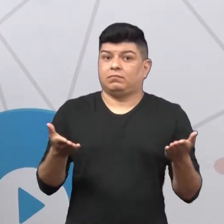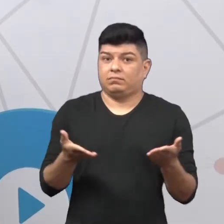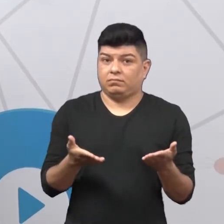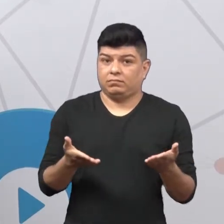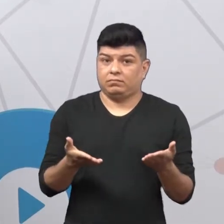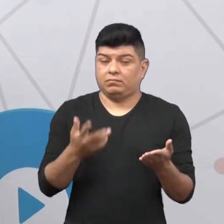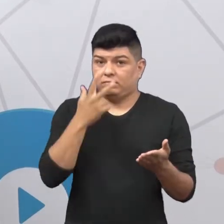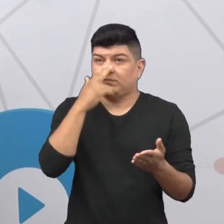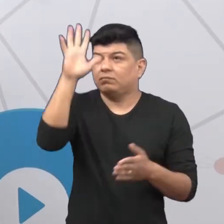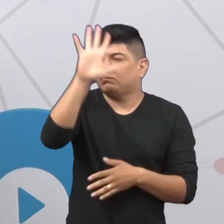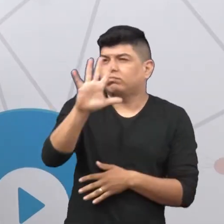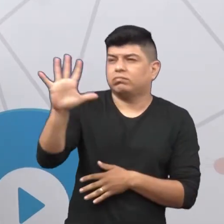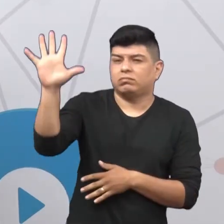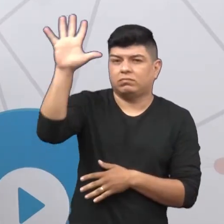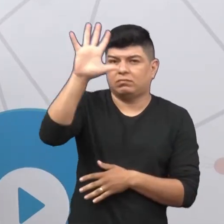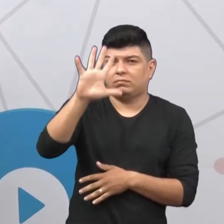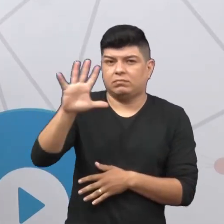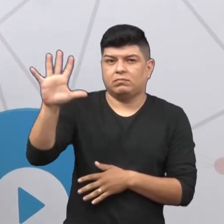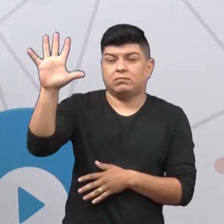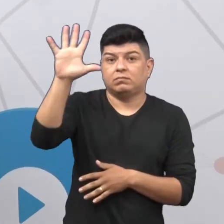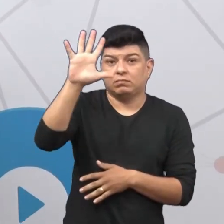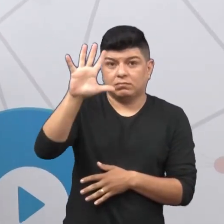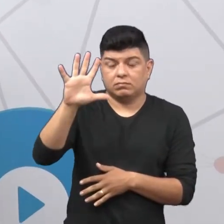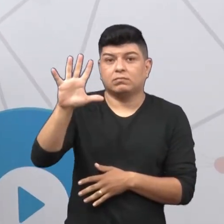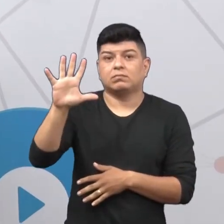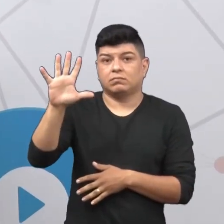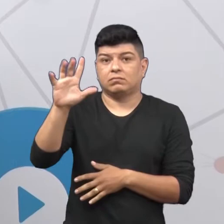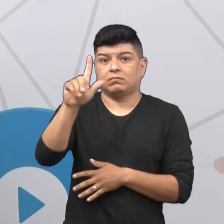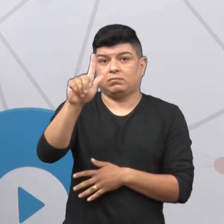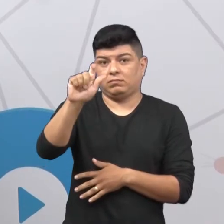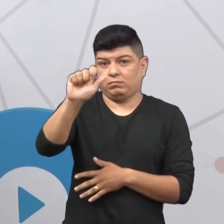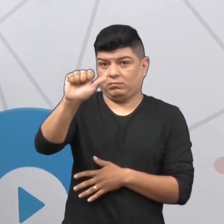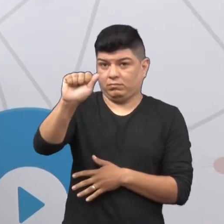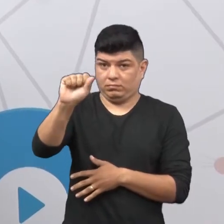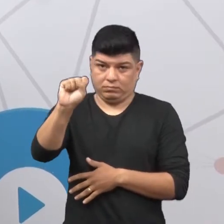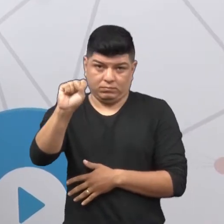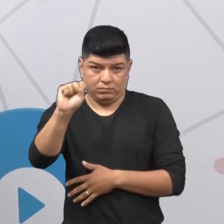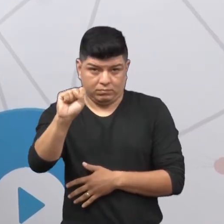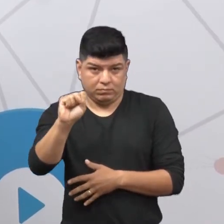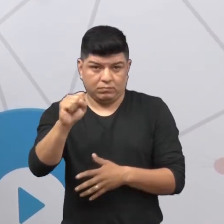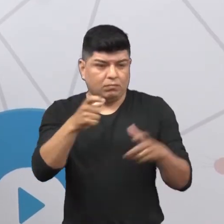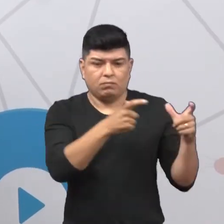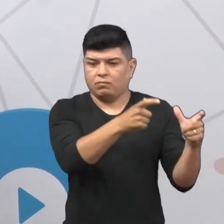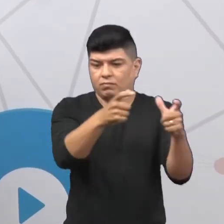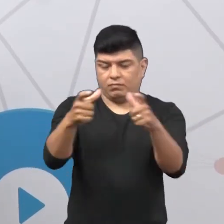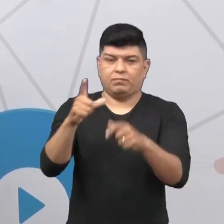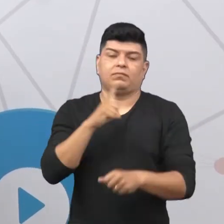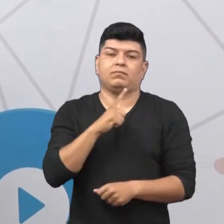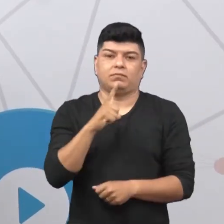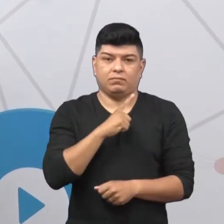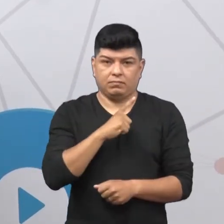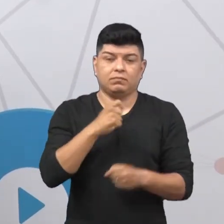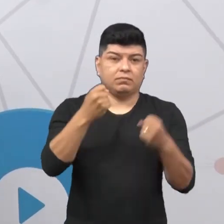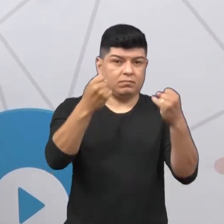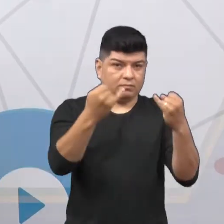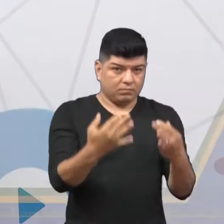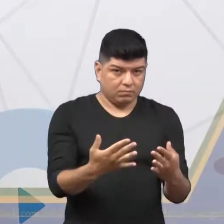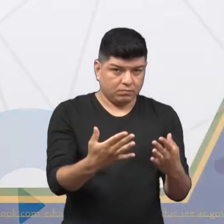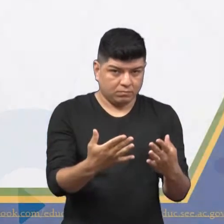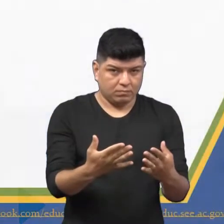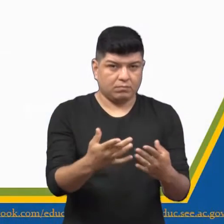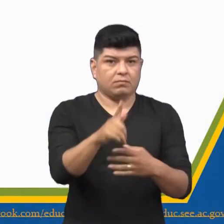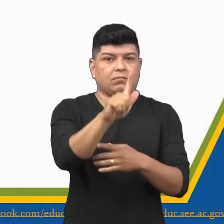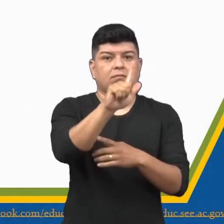grande camada de ar e que esse gás à nossa volta ele está em todos os lugares. Quando se fala sobre o estado